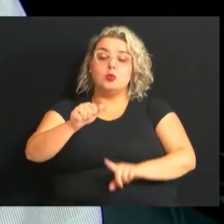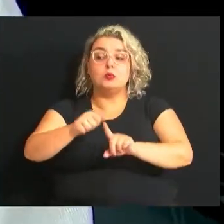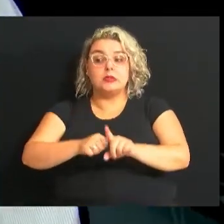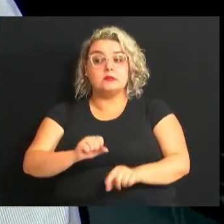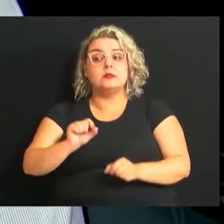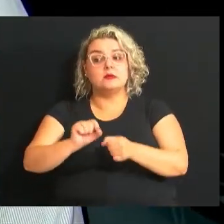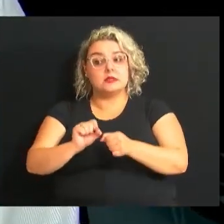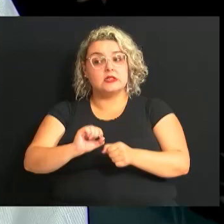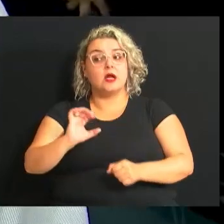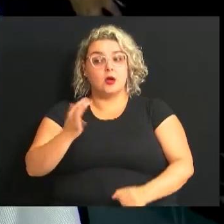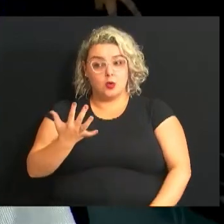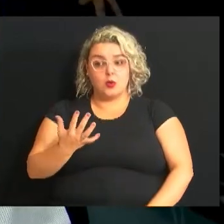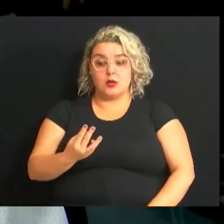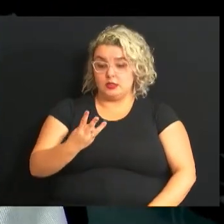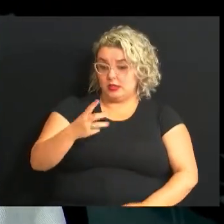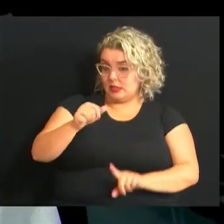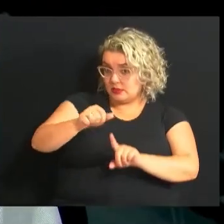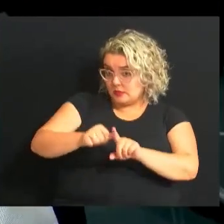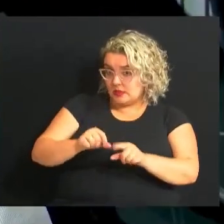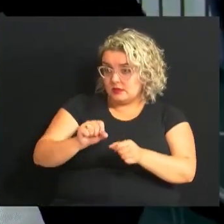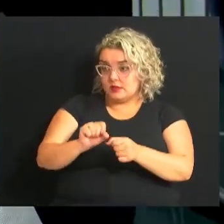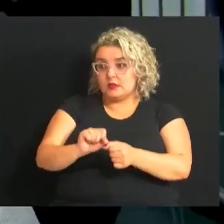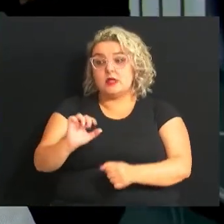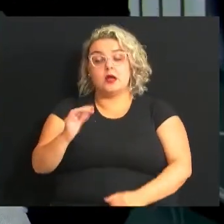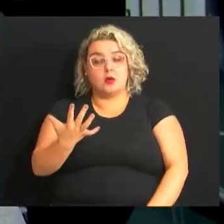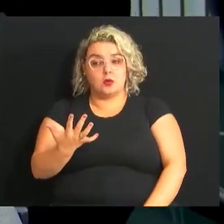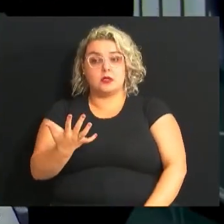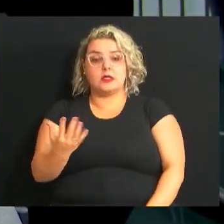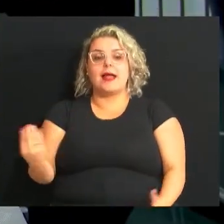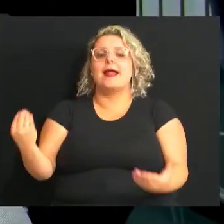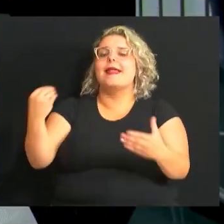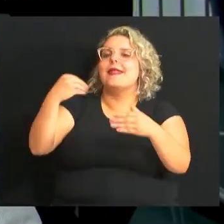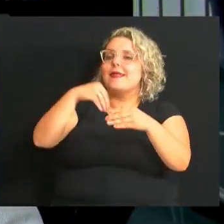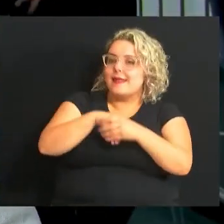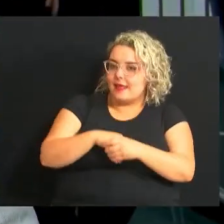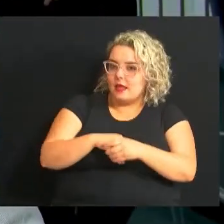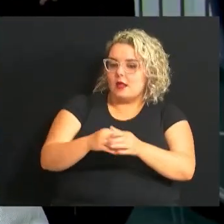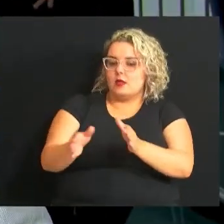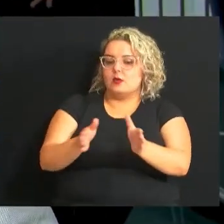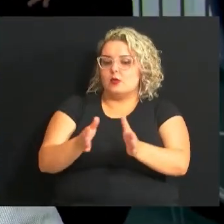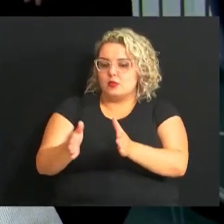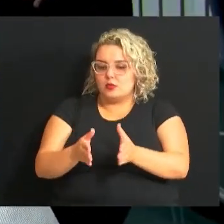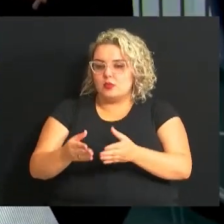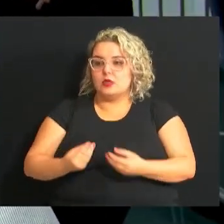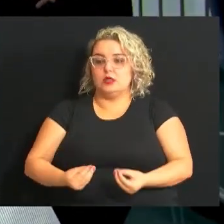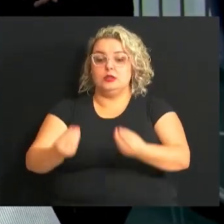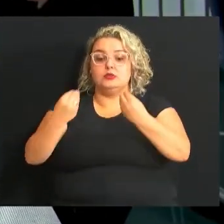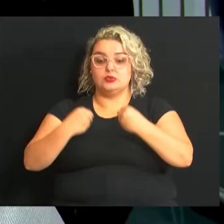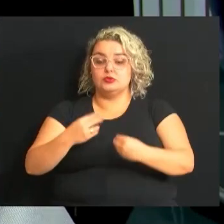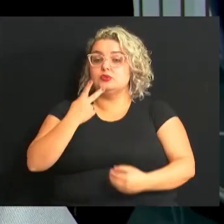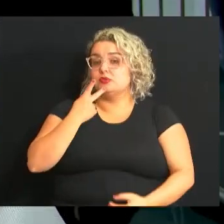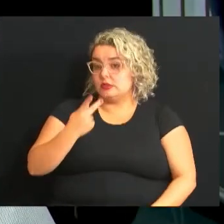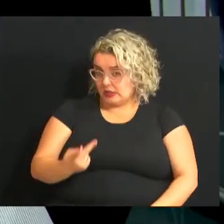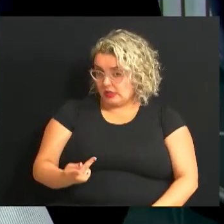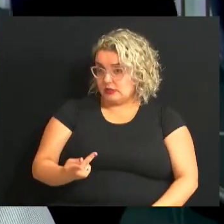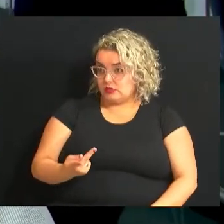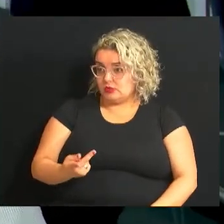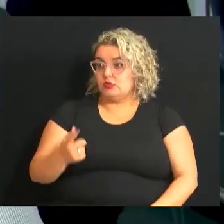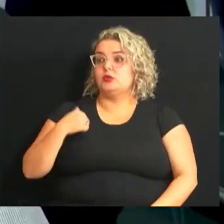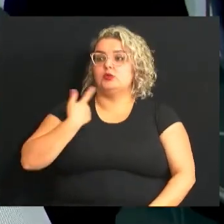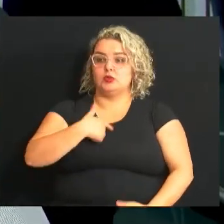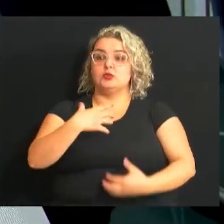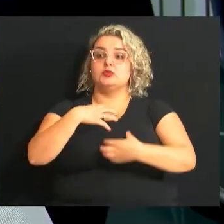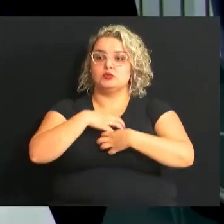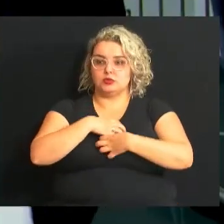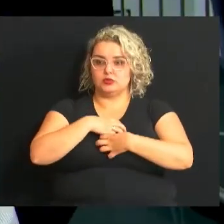acontecer, 3 meses para fazer isso acontecer. Então, dentro do prazo que nos foi posicionado, nós